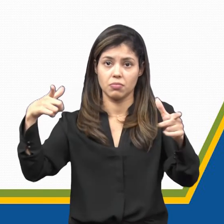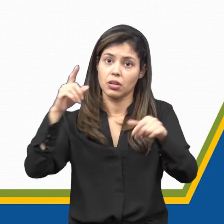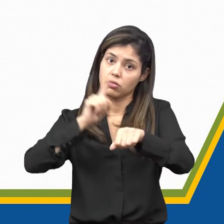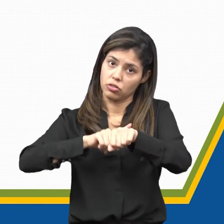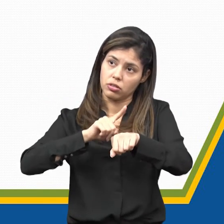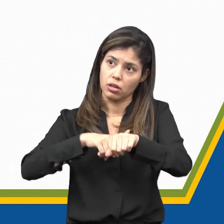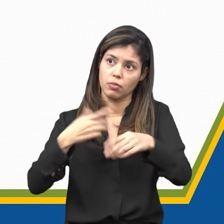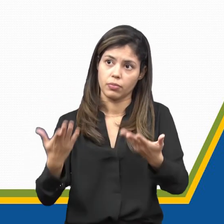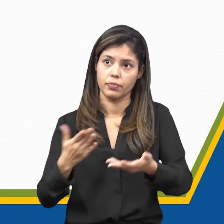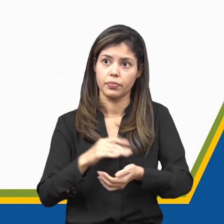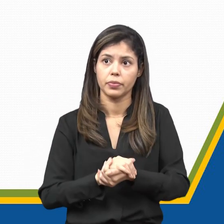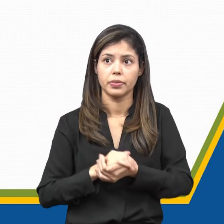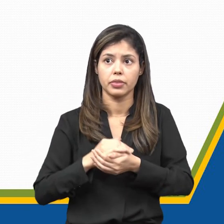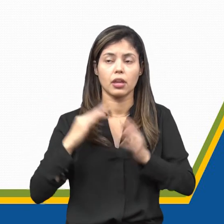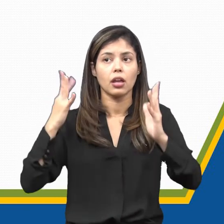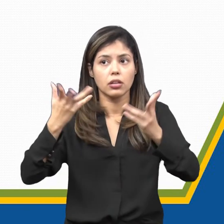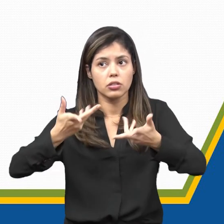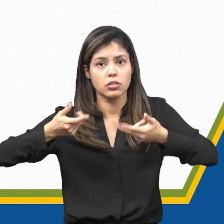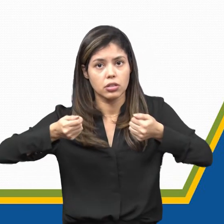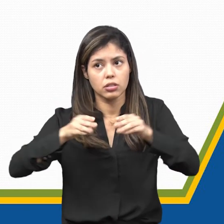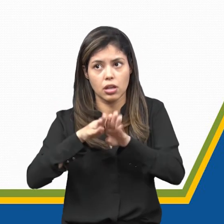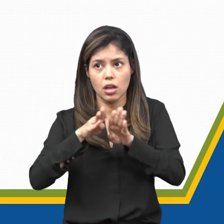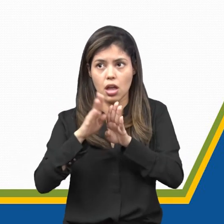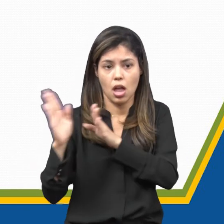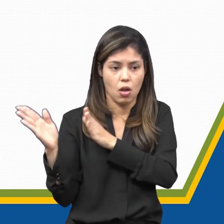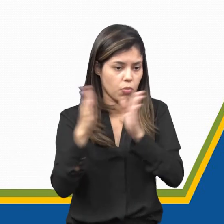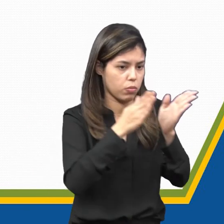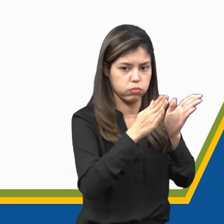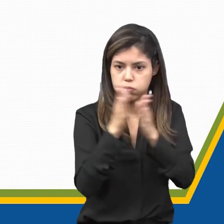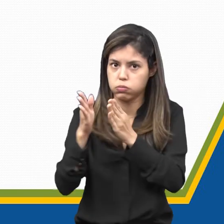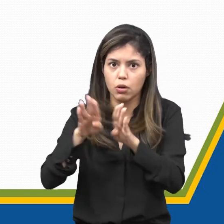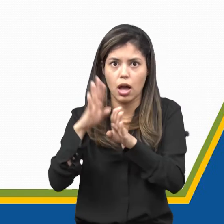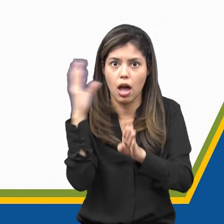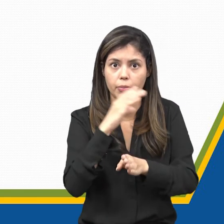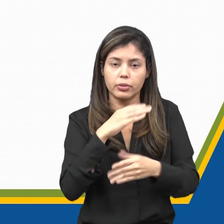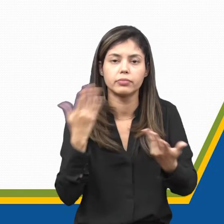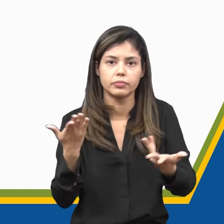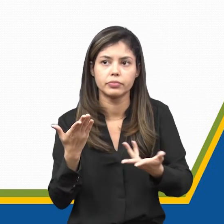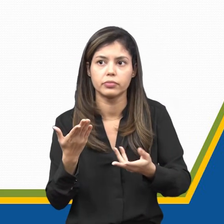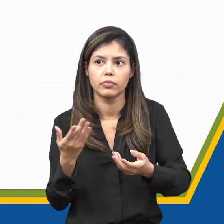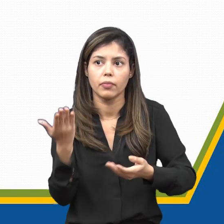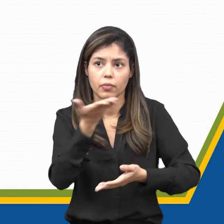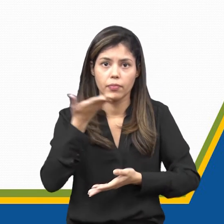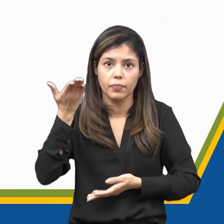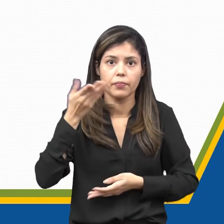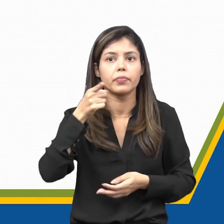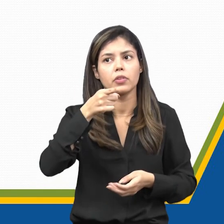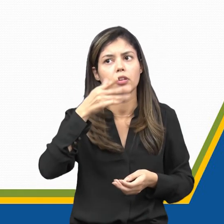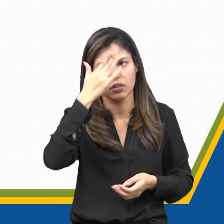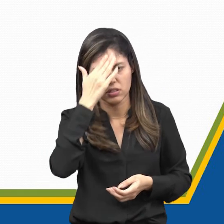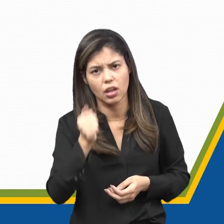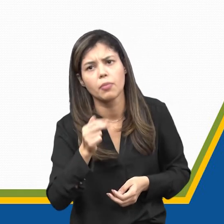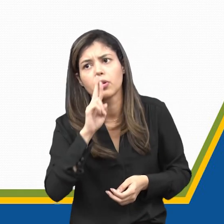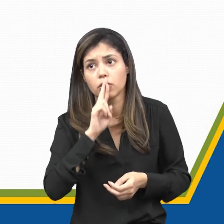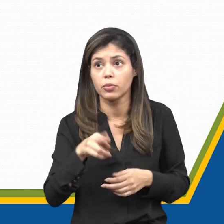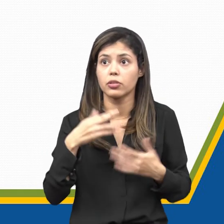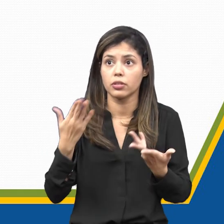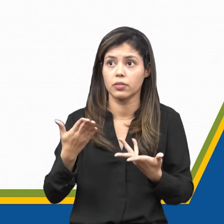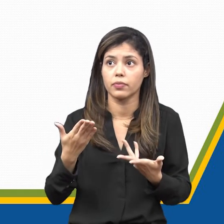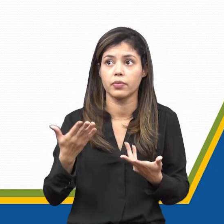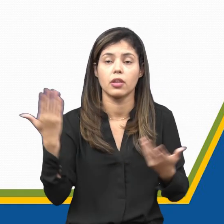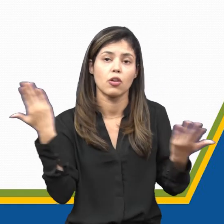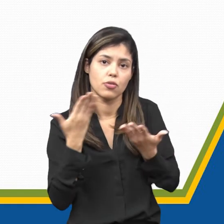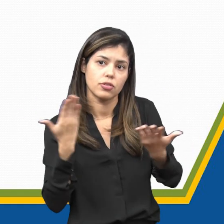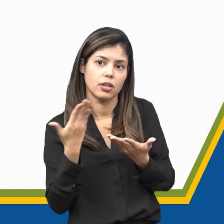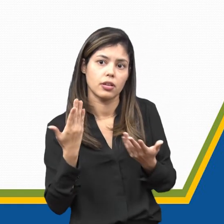um curto espaço de tempo. Agilidade é a capacidade de mudar de direção rapidamente. Com base nesse feedbackzinho já dá para a gente ter